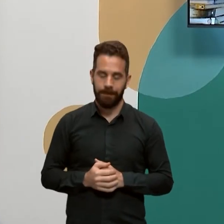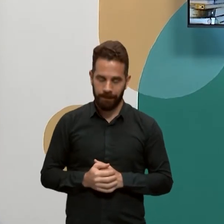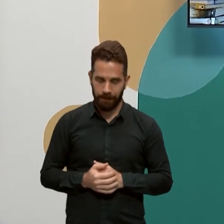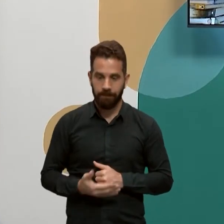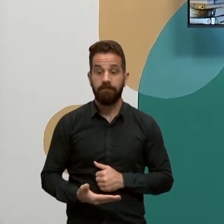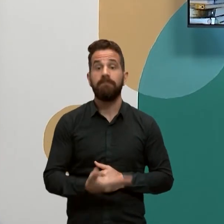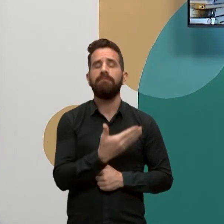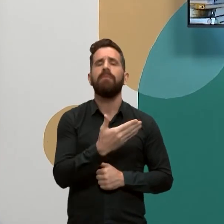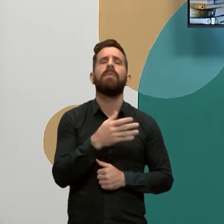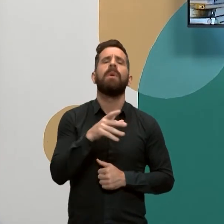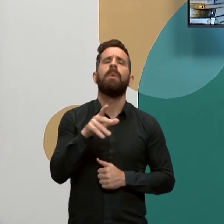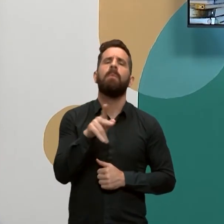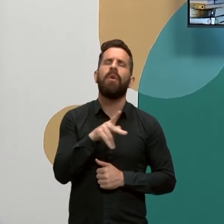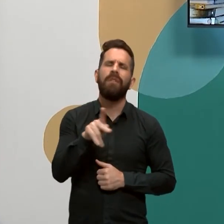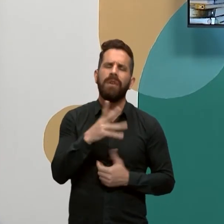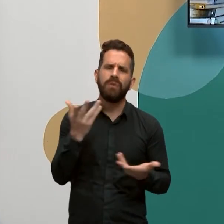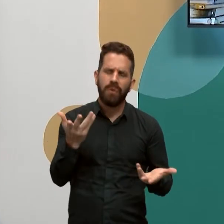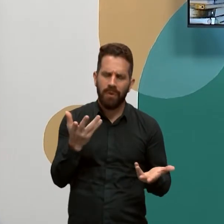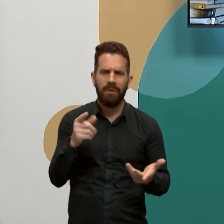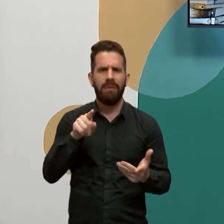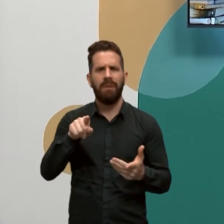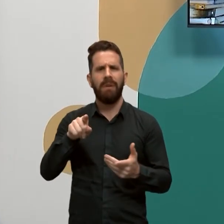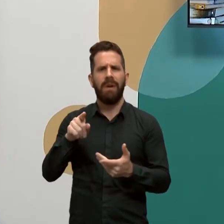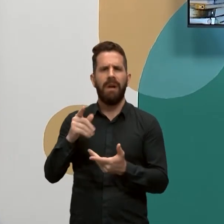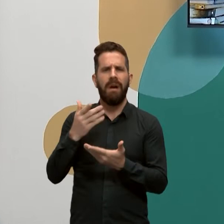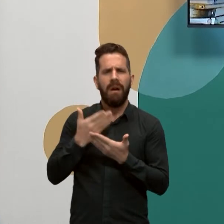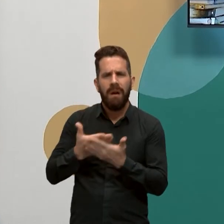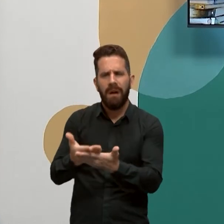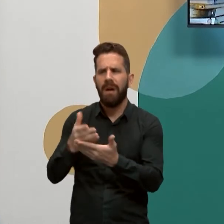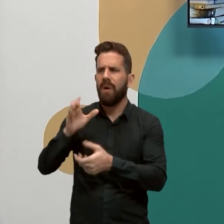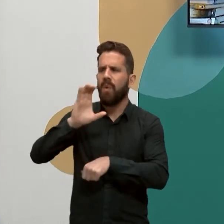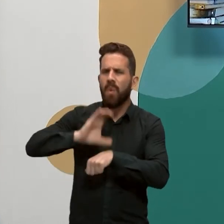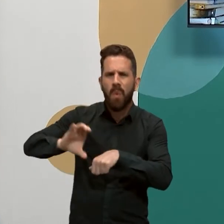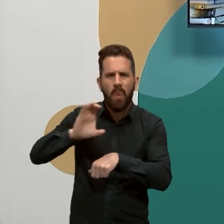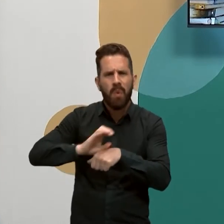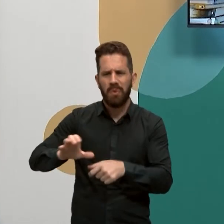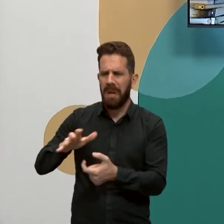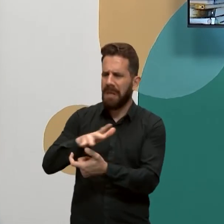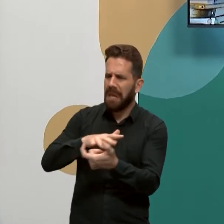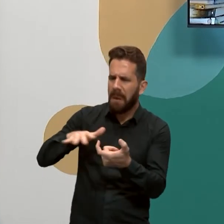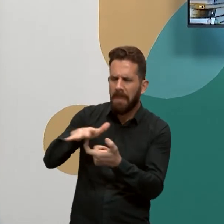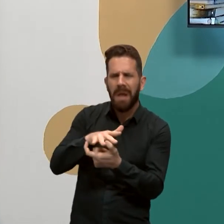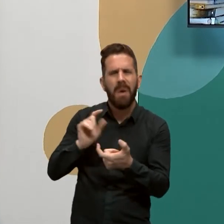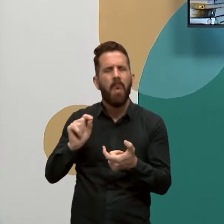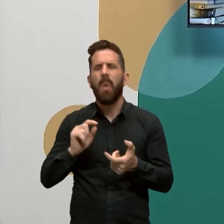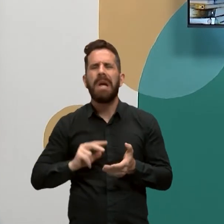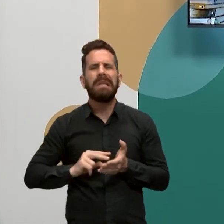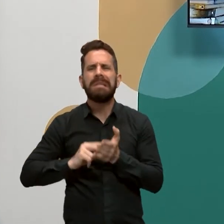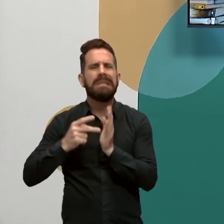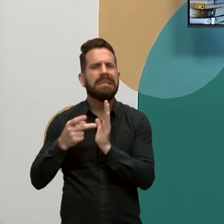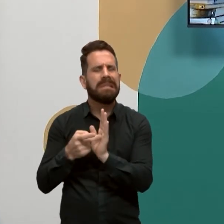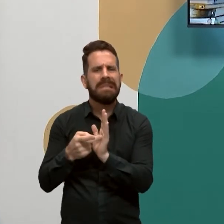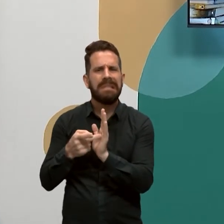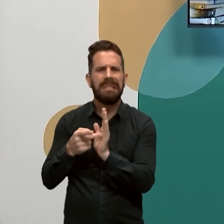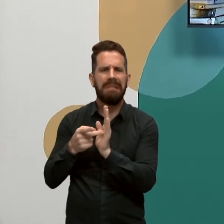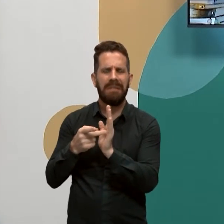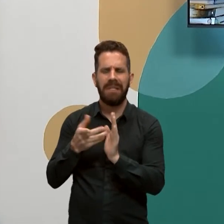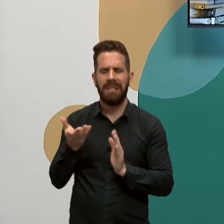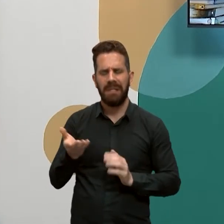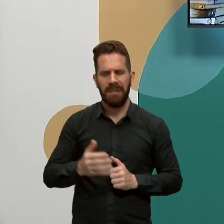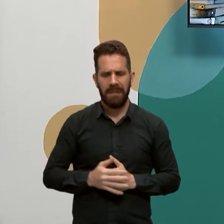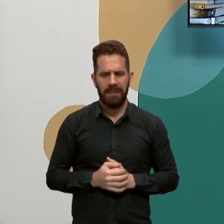professora, o que vai ser abordado nesse curso? E para quem não entendeu muito bem, o que é letramento informacional?